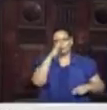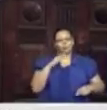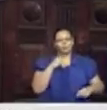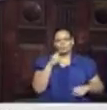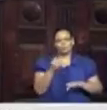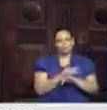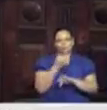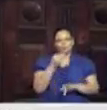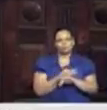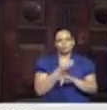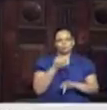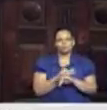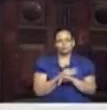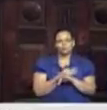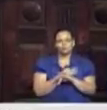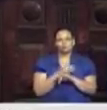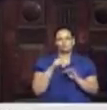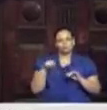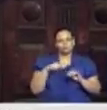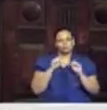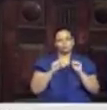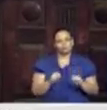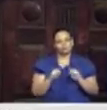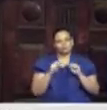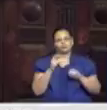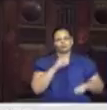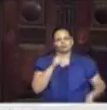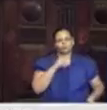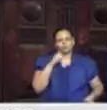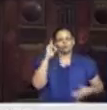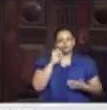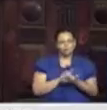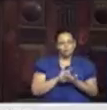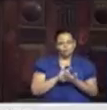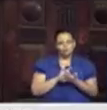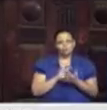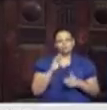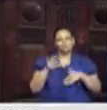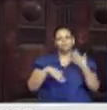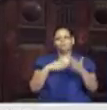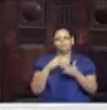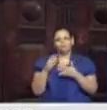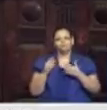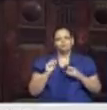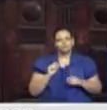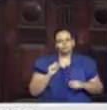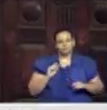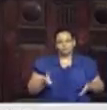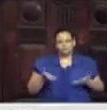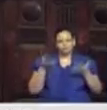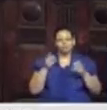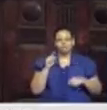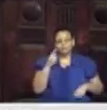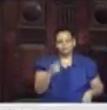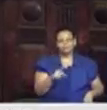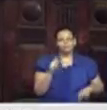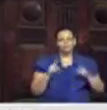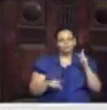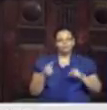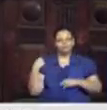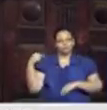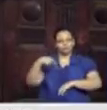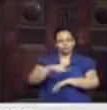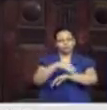suportar. E aí sim poderemos ter a verdadeira revolução. Uma revolução que vai fazer com que o povo venha para a